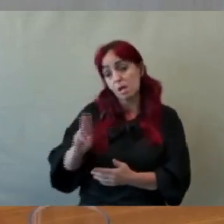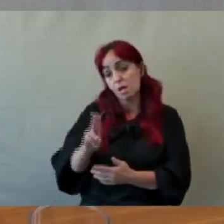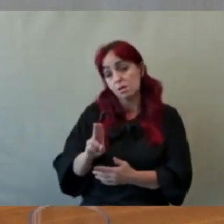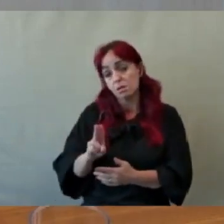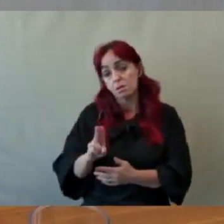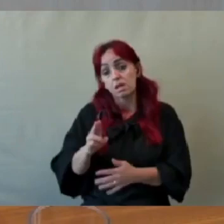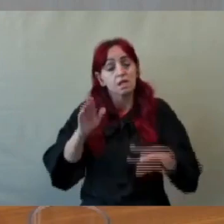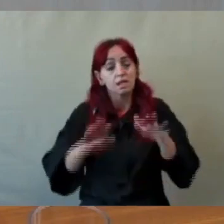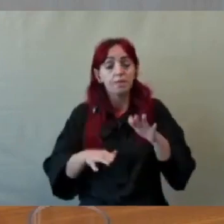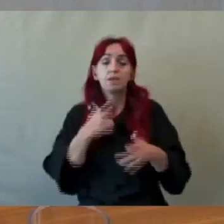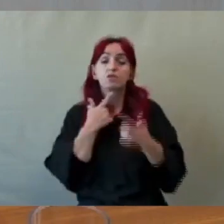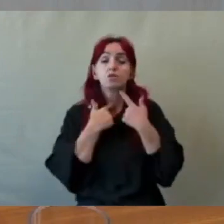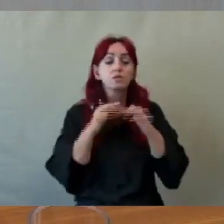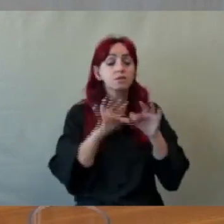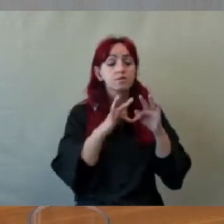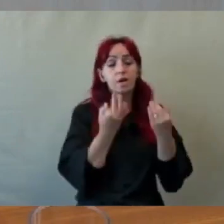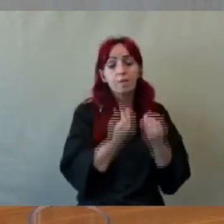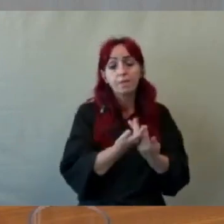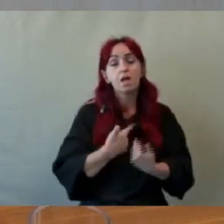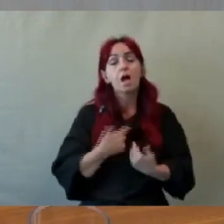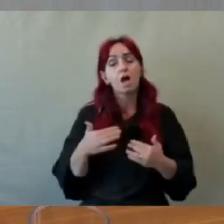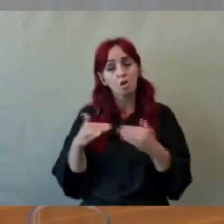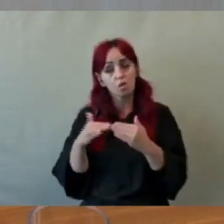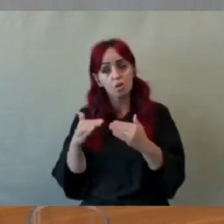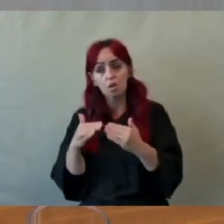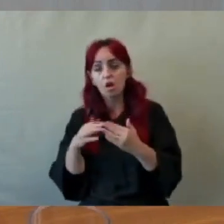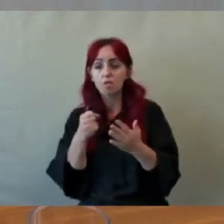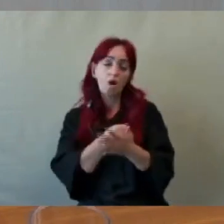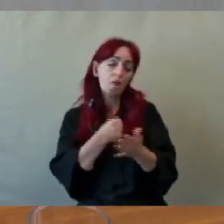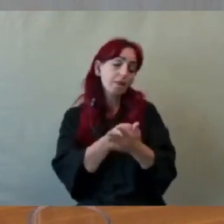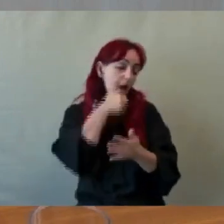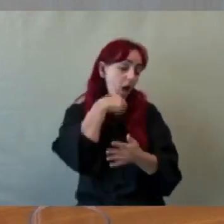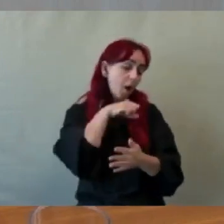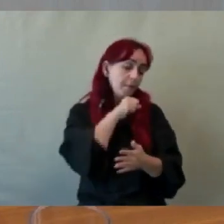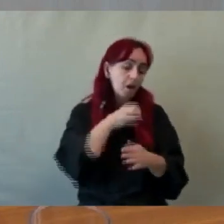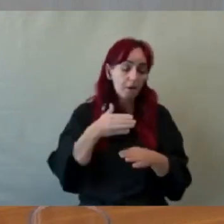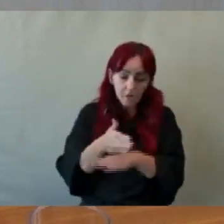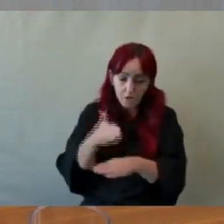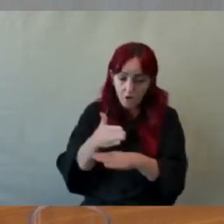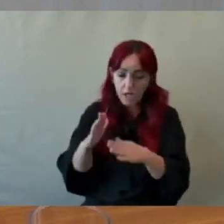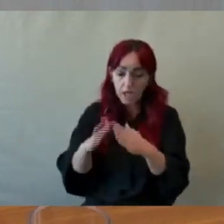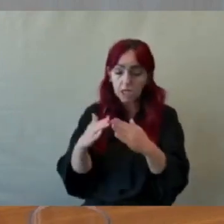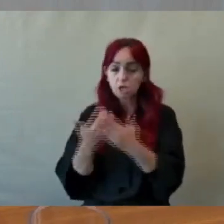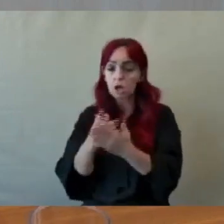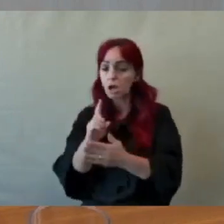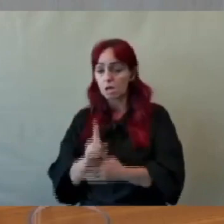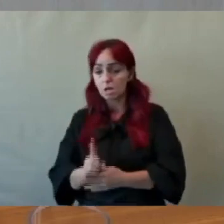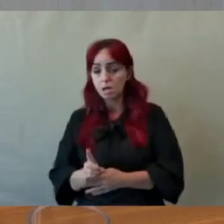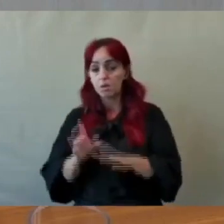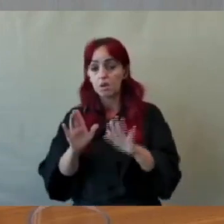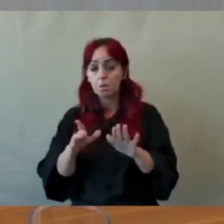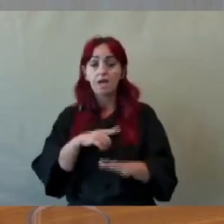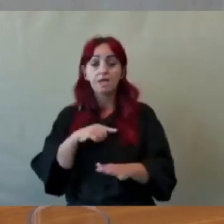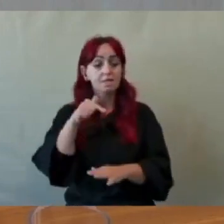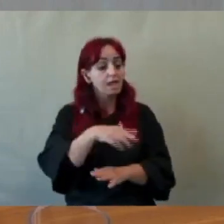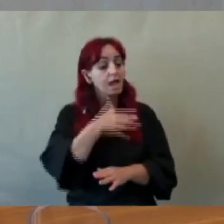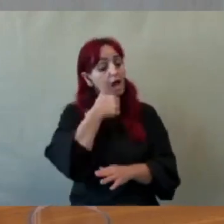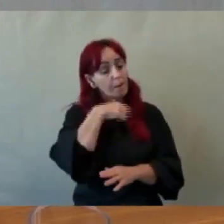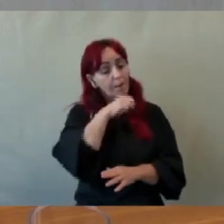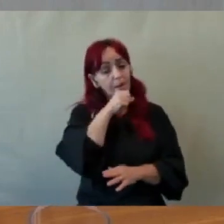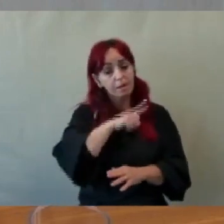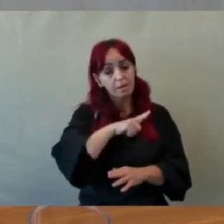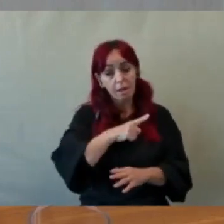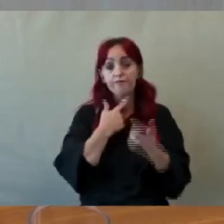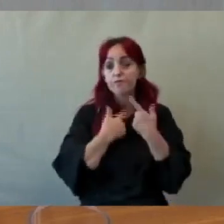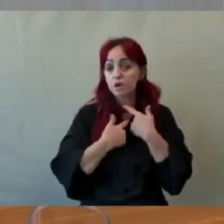Eu concordo, a gente não tem que obrigar nenhuma mãe a colocar uma criança na escola. Mas, se ela tem o interesse, ela tem que